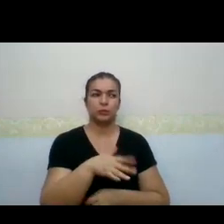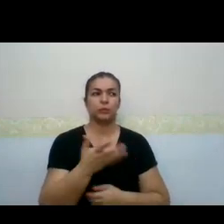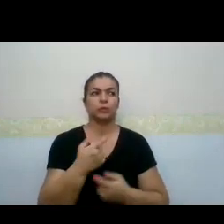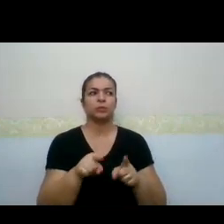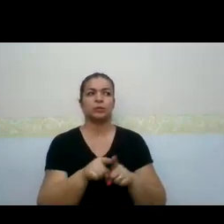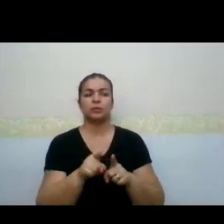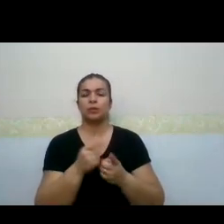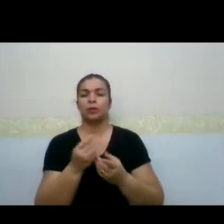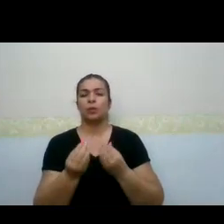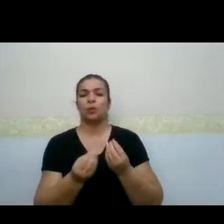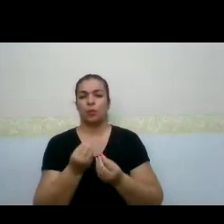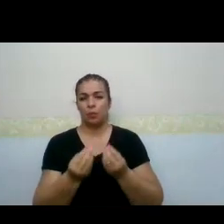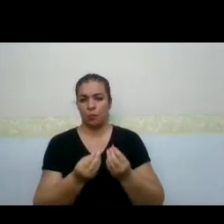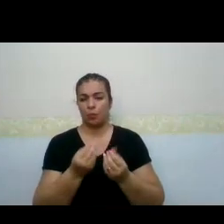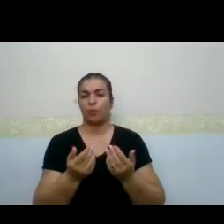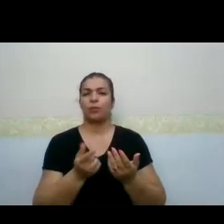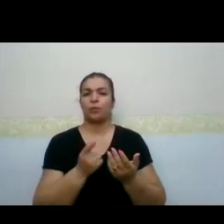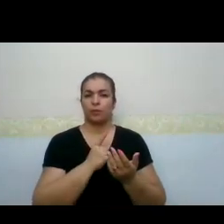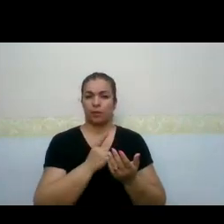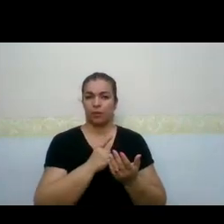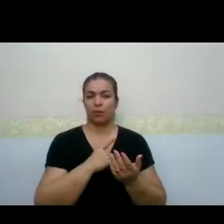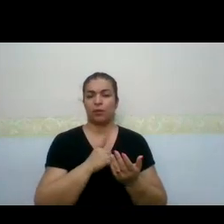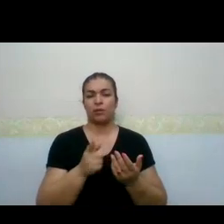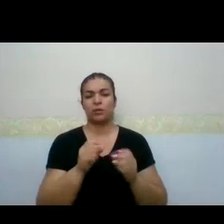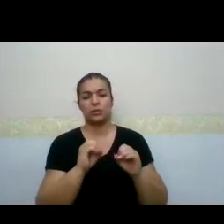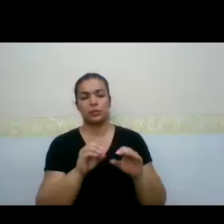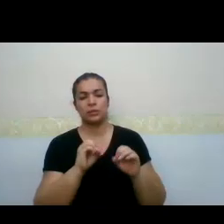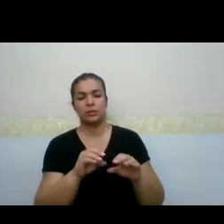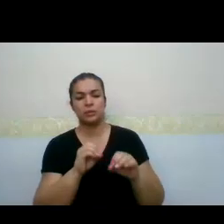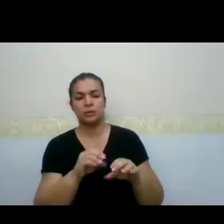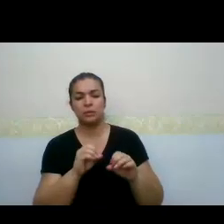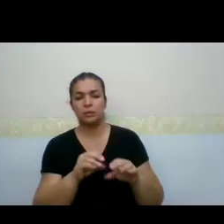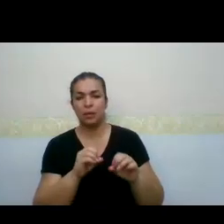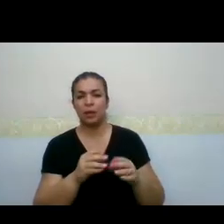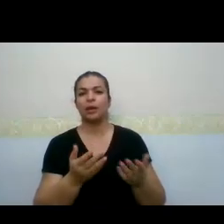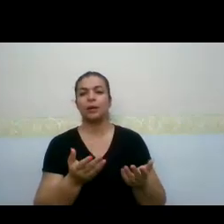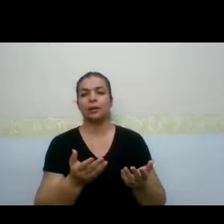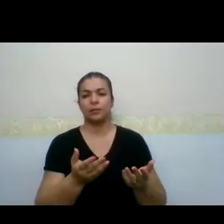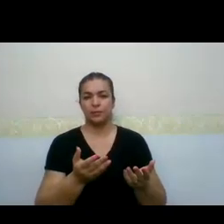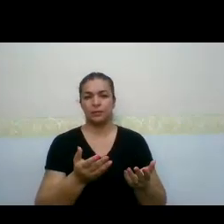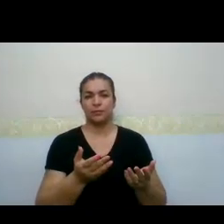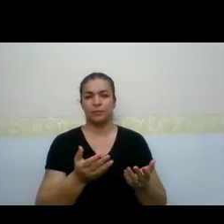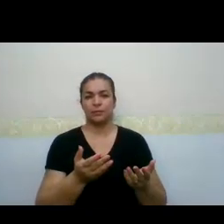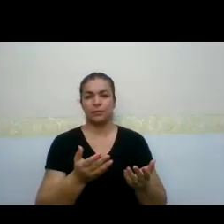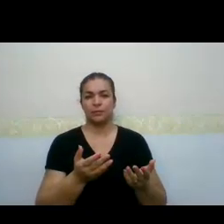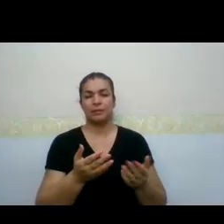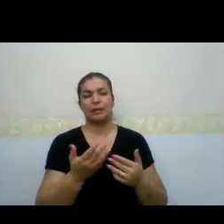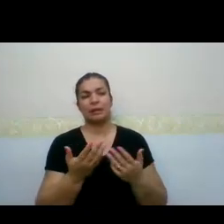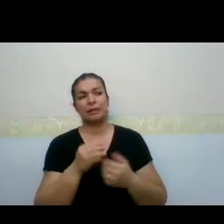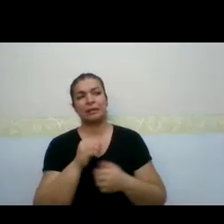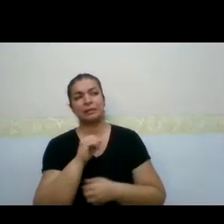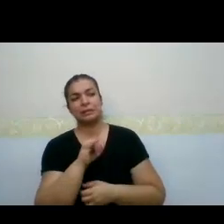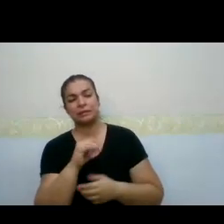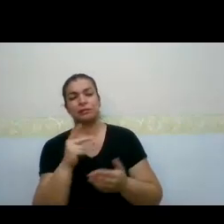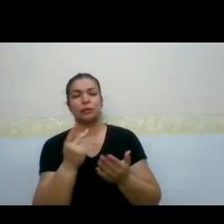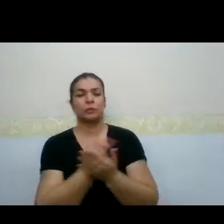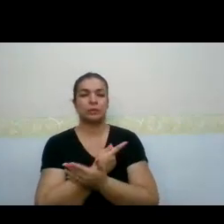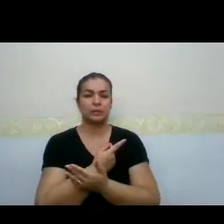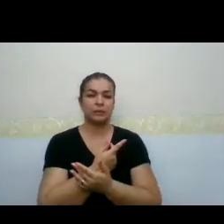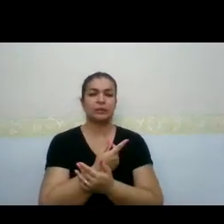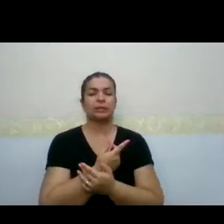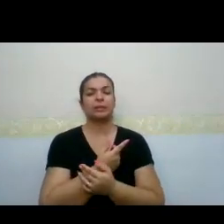é posto, né? A forma de ensinar, né? Ó, se você jogar muito forte, vai passar. Quantos quilômetros vai a